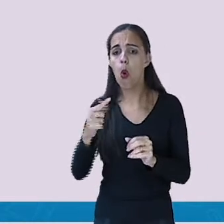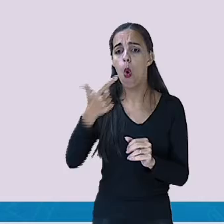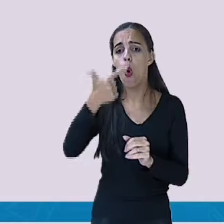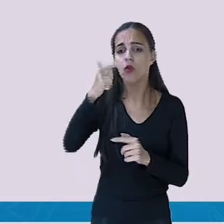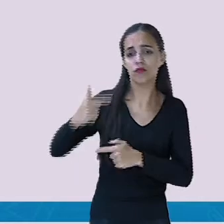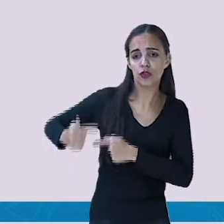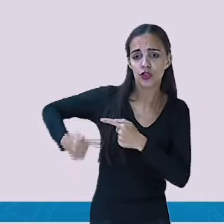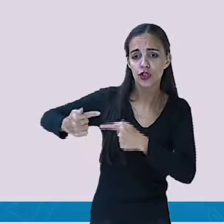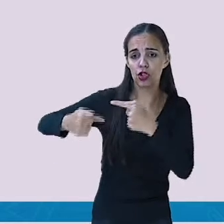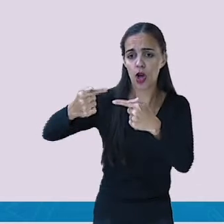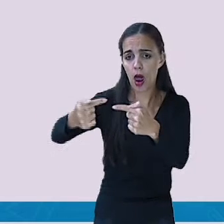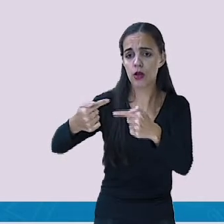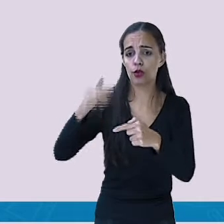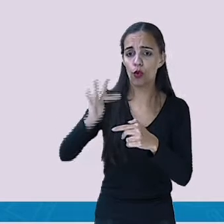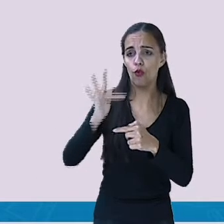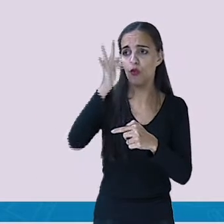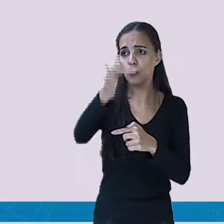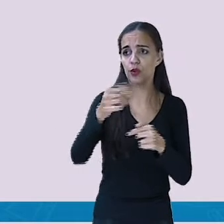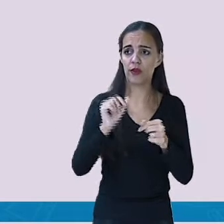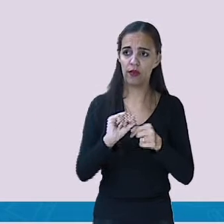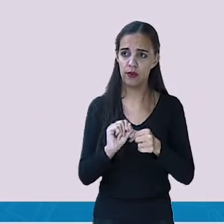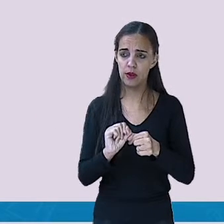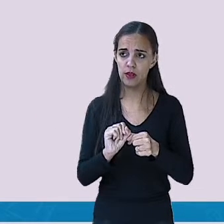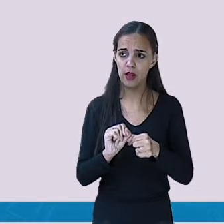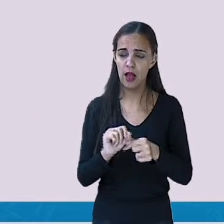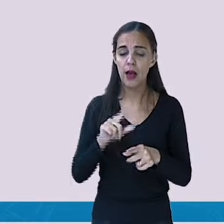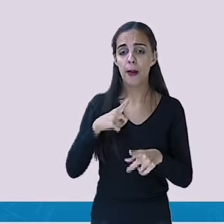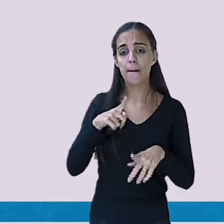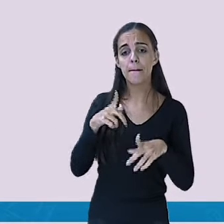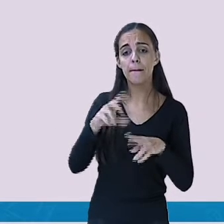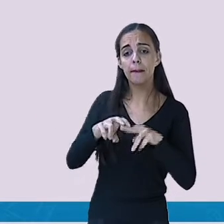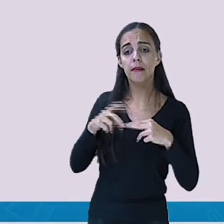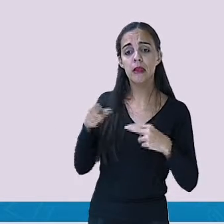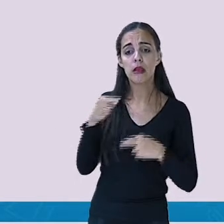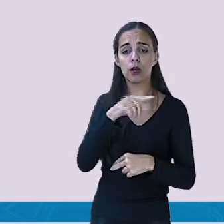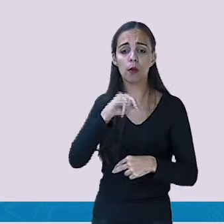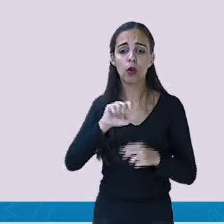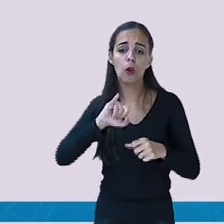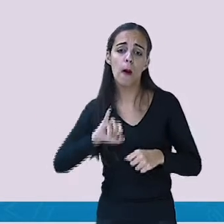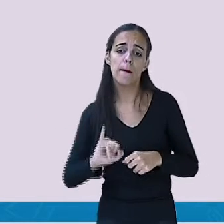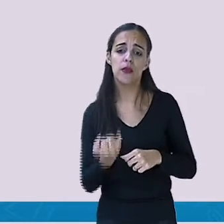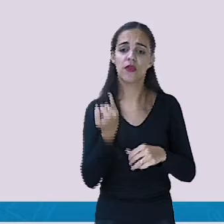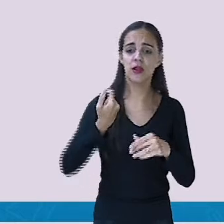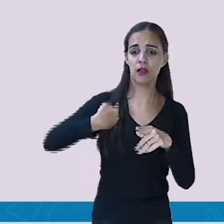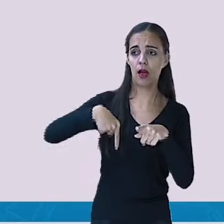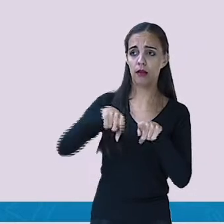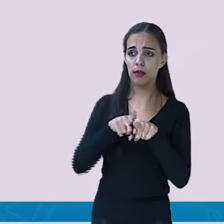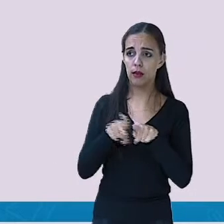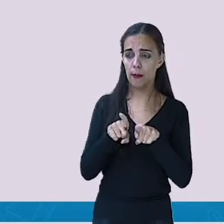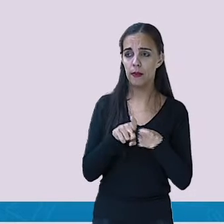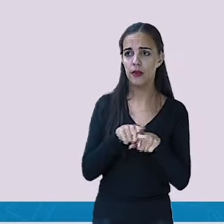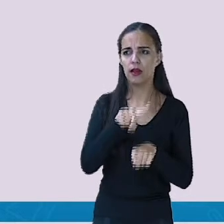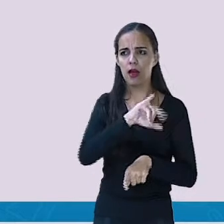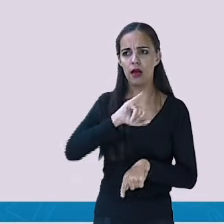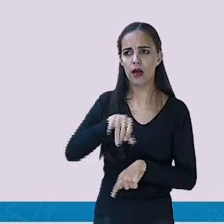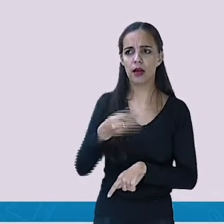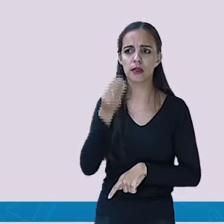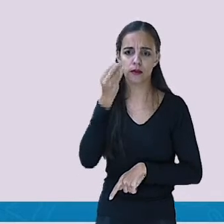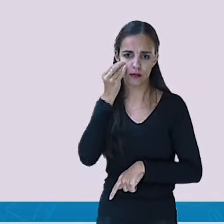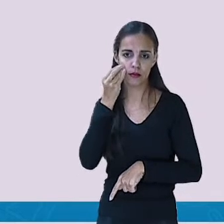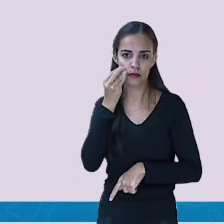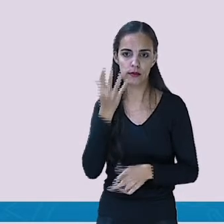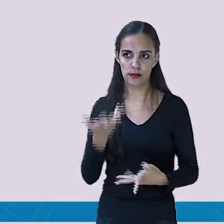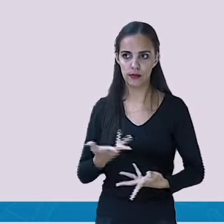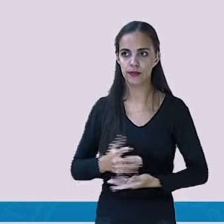as outras gerações tenham a mesma oportunidade que eu tenho. Para isto,